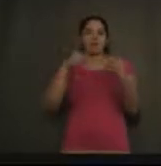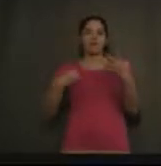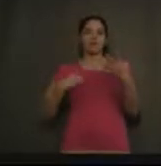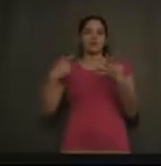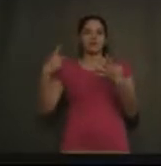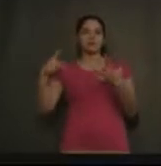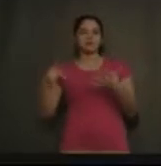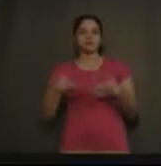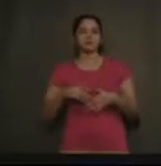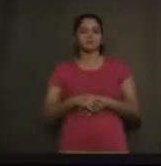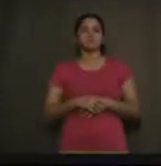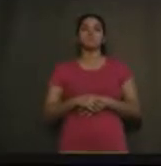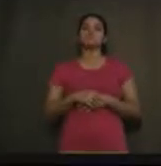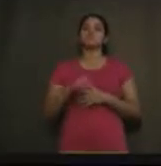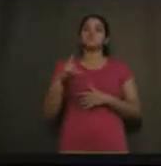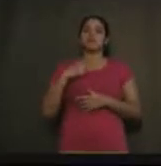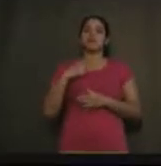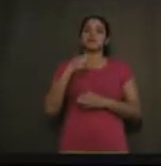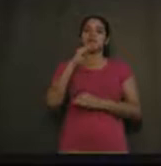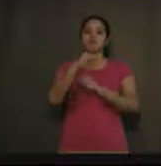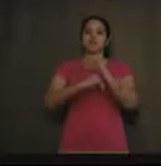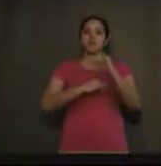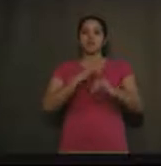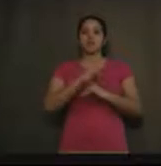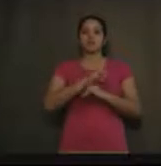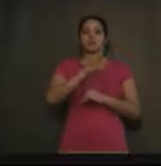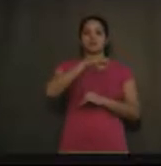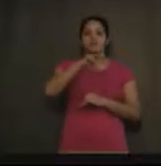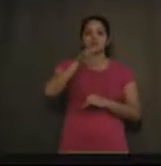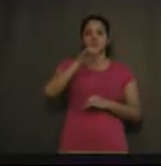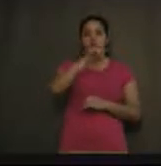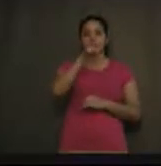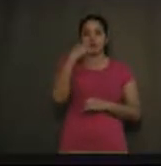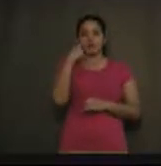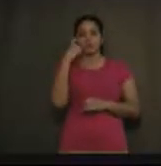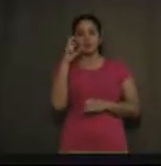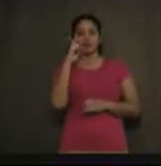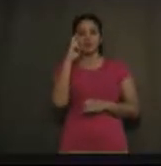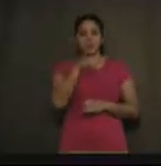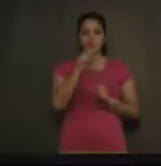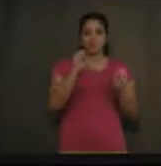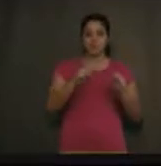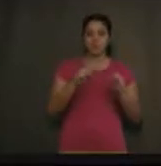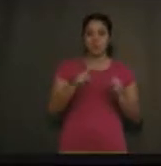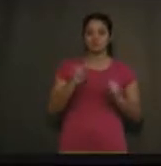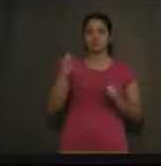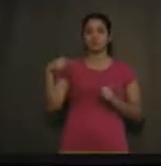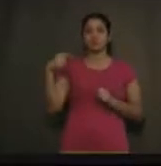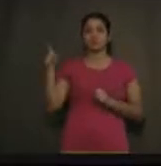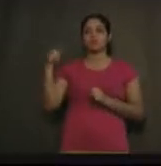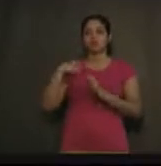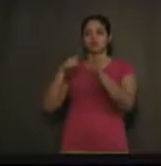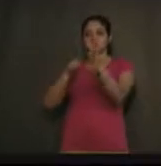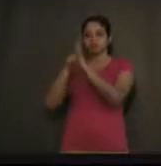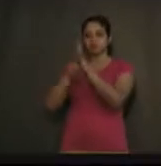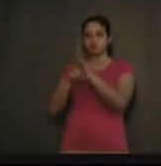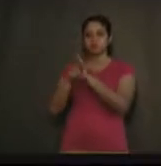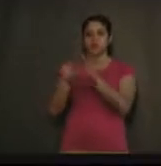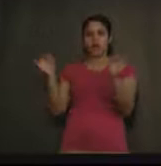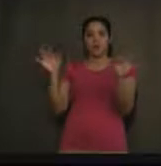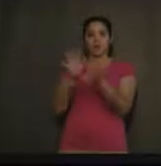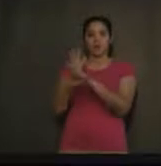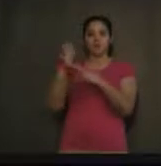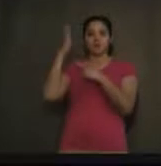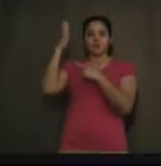na minha página na internet para quem estiver interessado. De fato, quando eu terminei de preparar a apresentação, ela não cabia